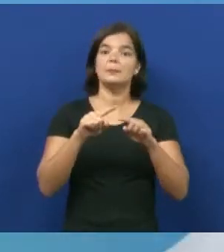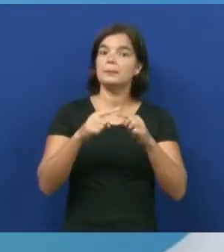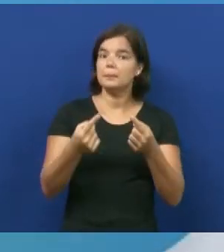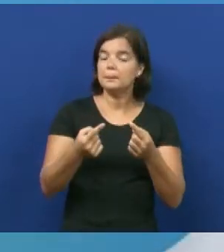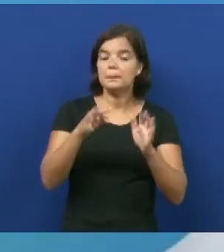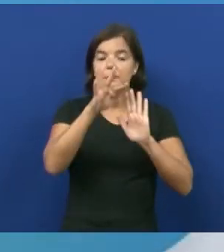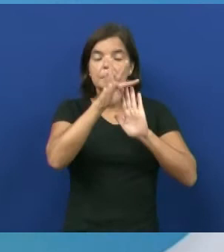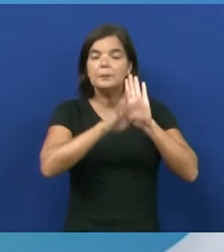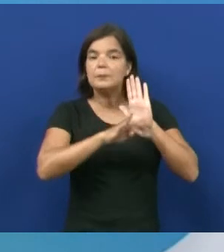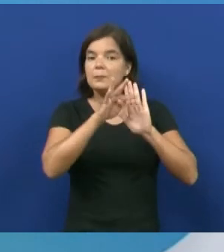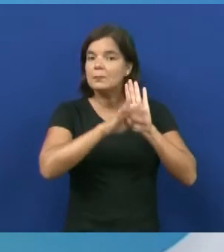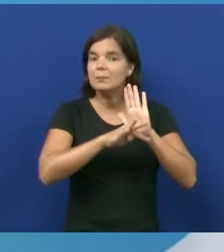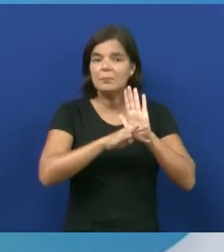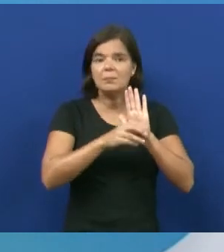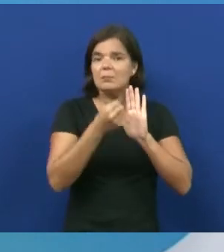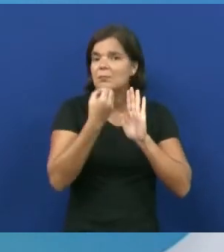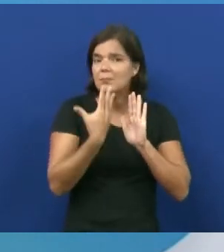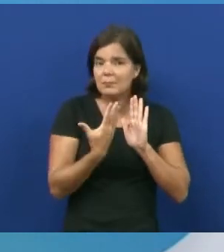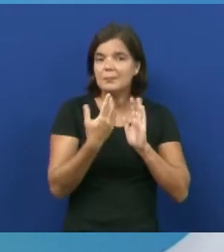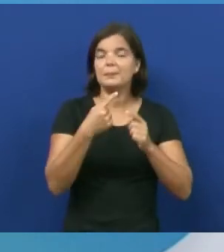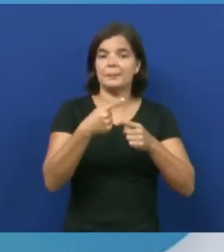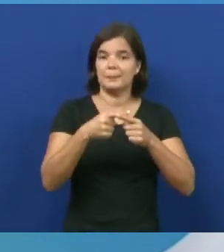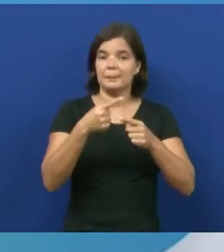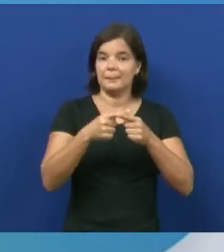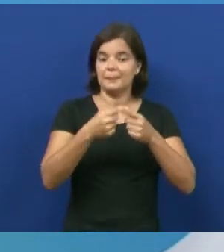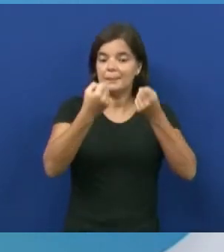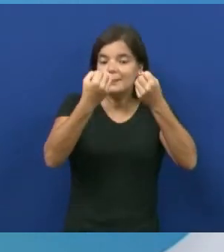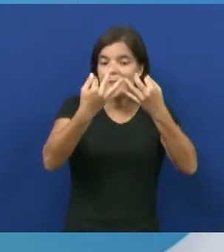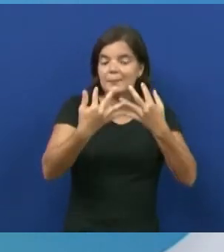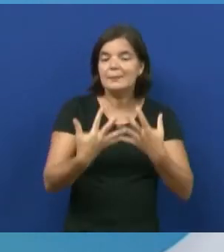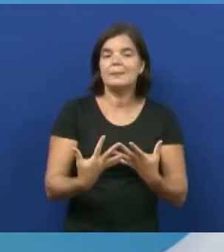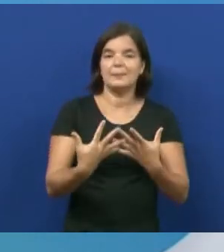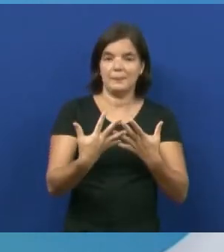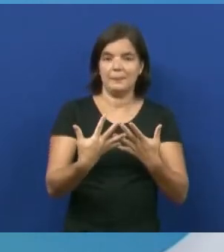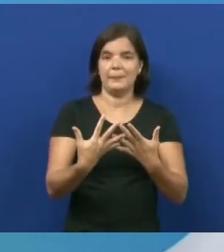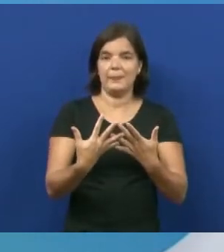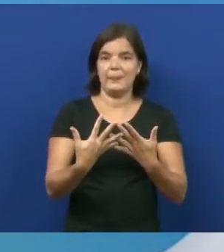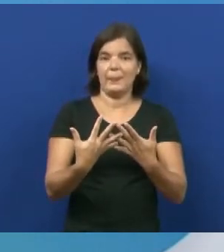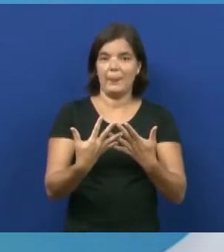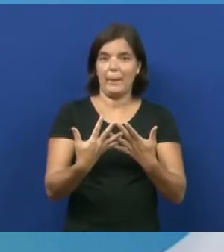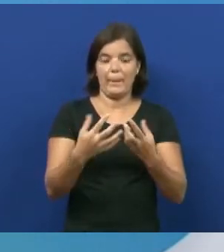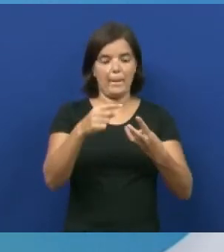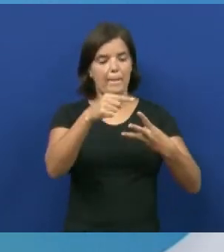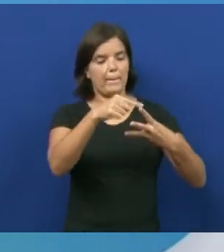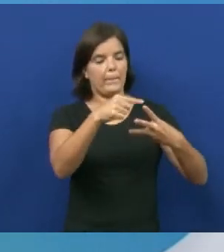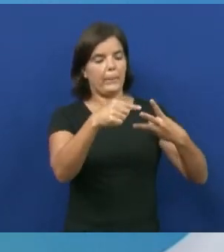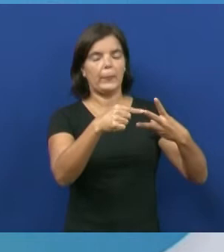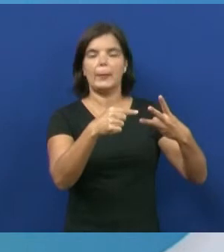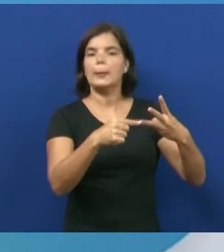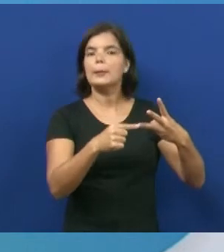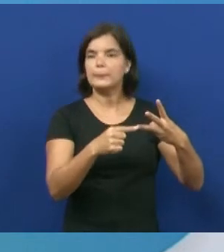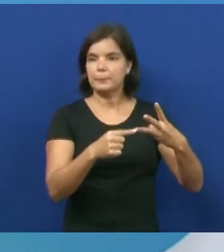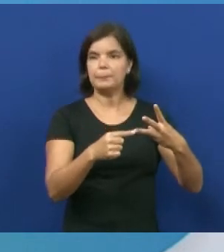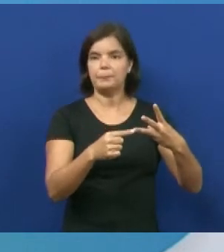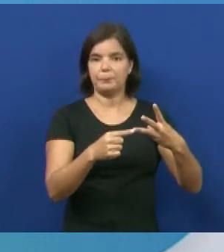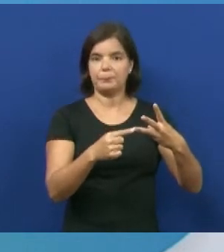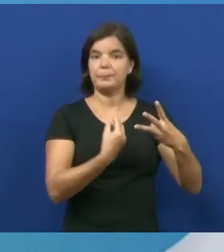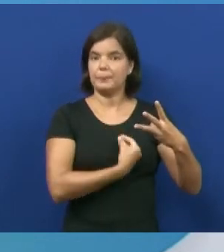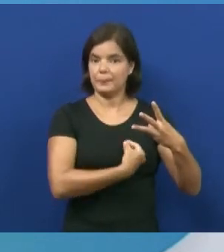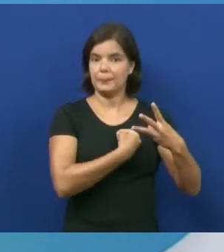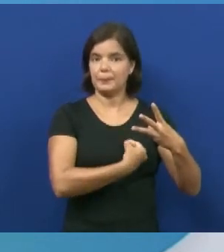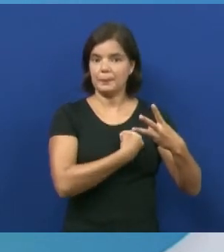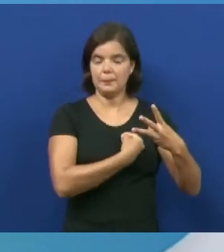o texto é fantástico, porque ele traz pra gente 3 dimensões da